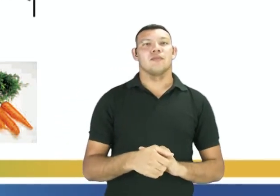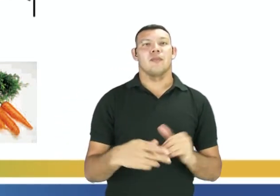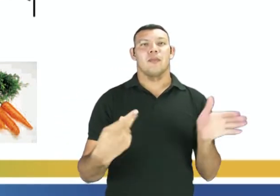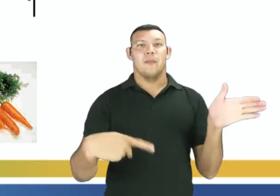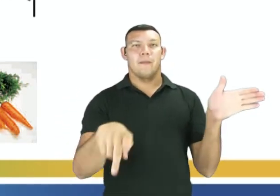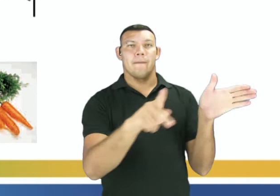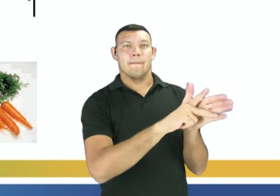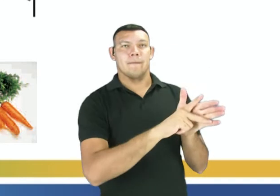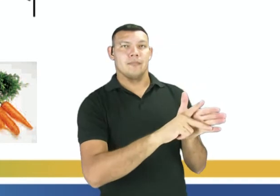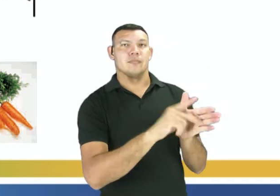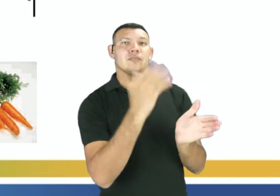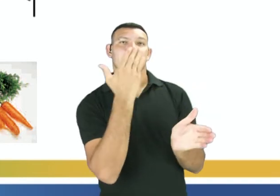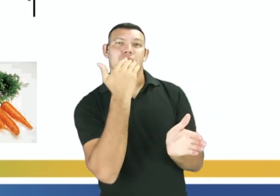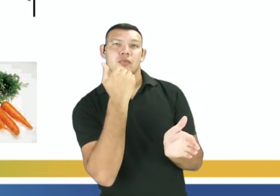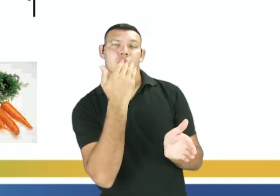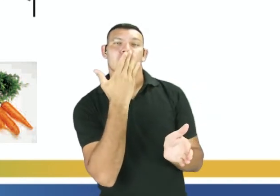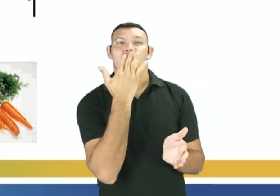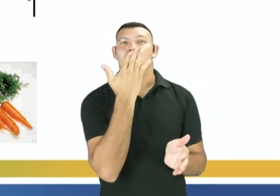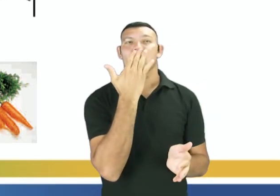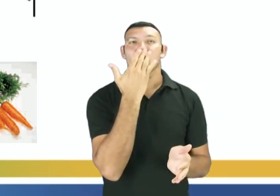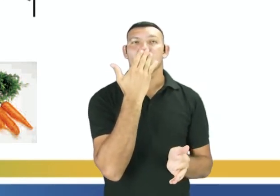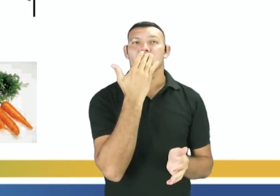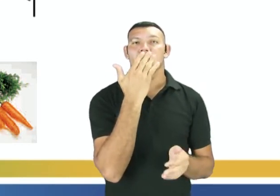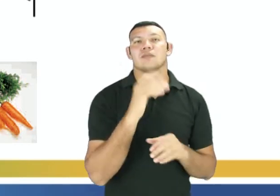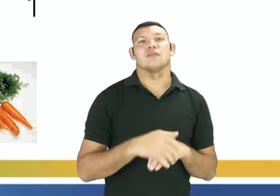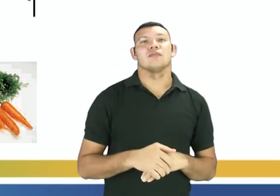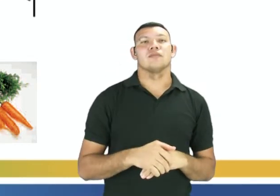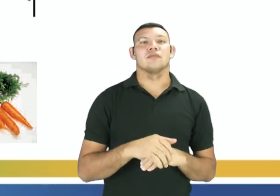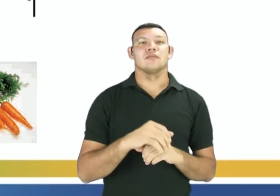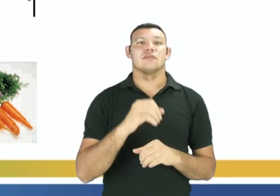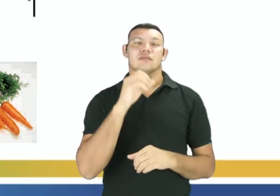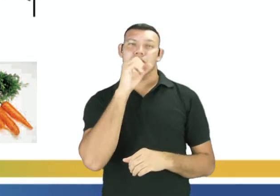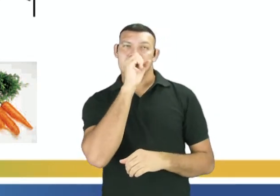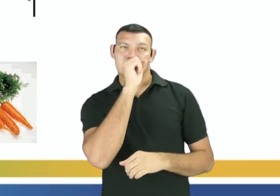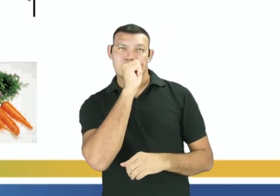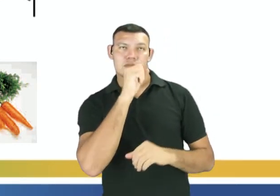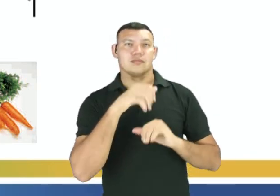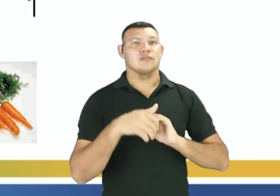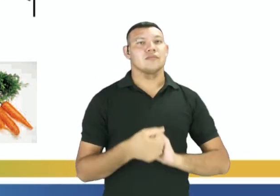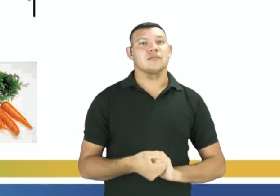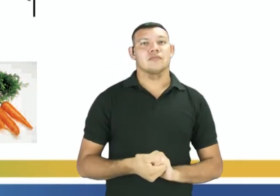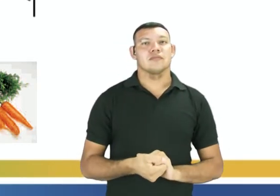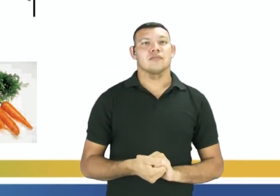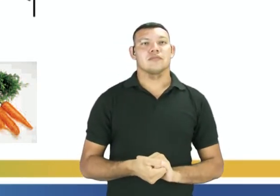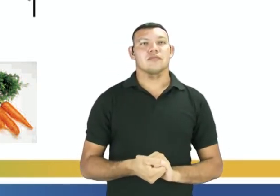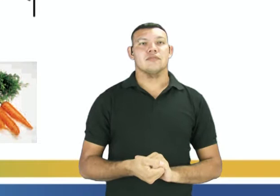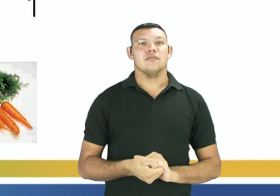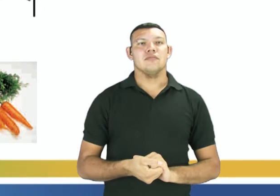avermelhada. E também temos o beta-caroteno, que é esse laranja aqui, que é